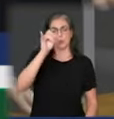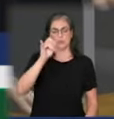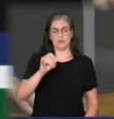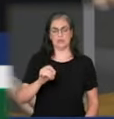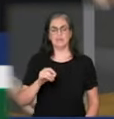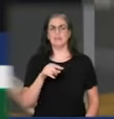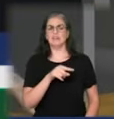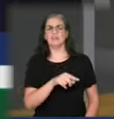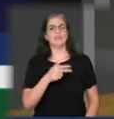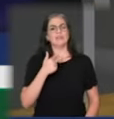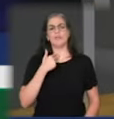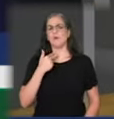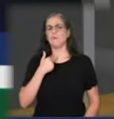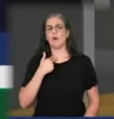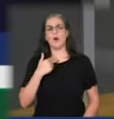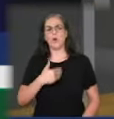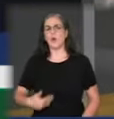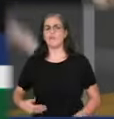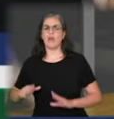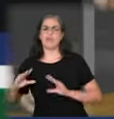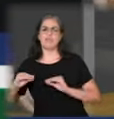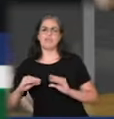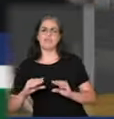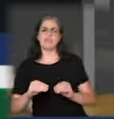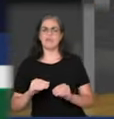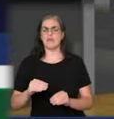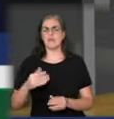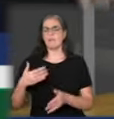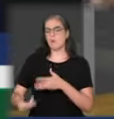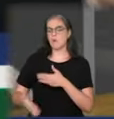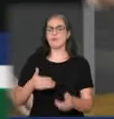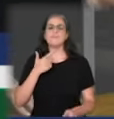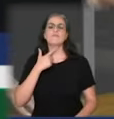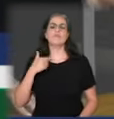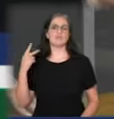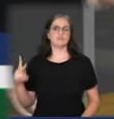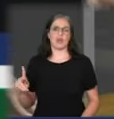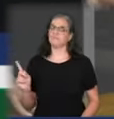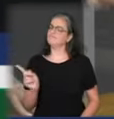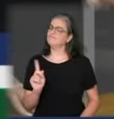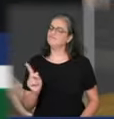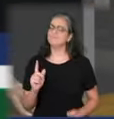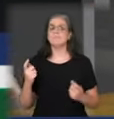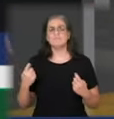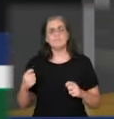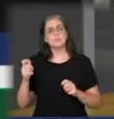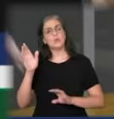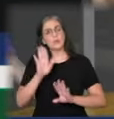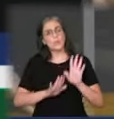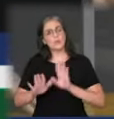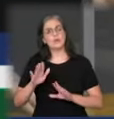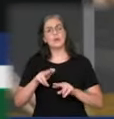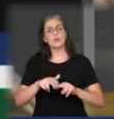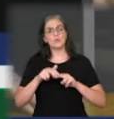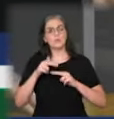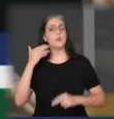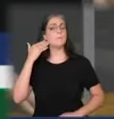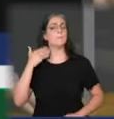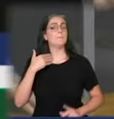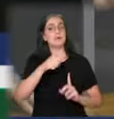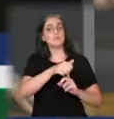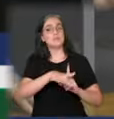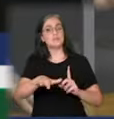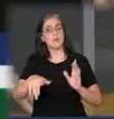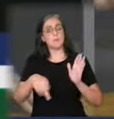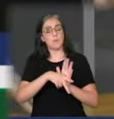modificada a bel prazer de um governante. O Banco Central, ele é um órgão, uma autarquia de Estado, não de